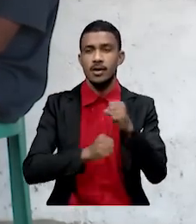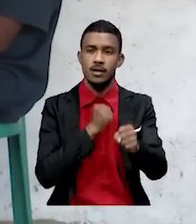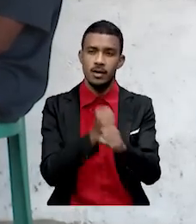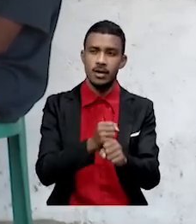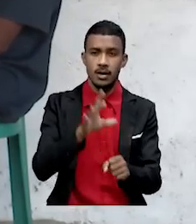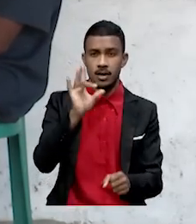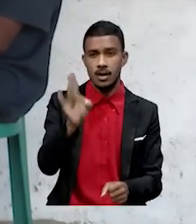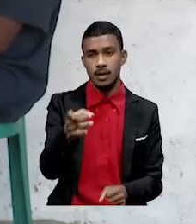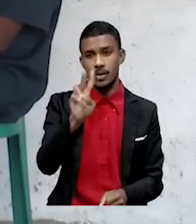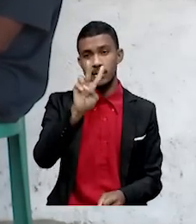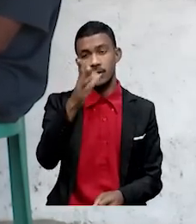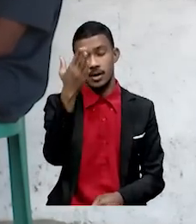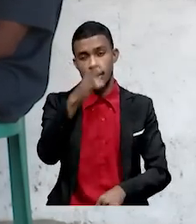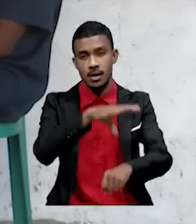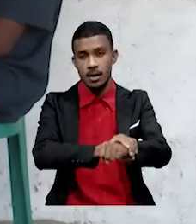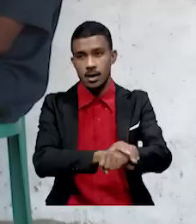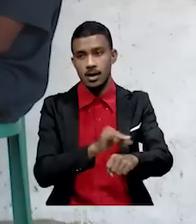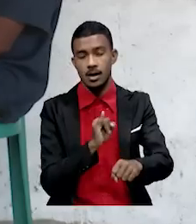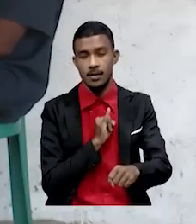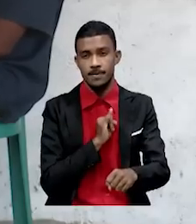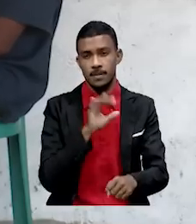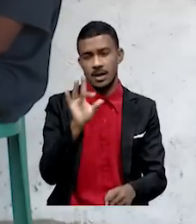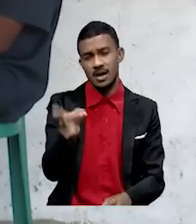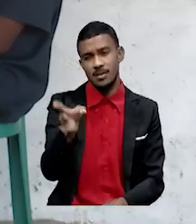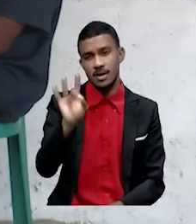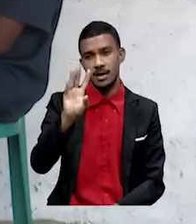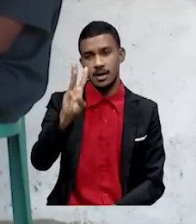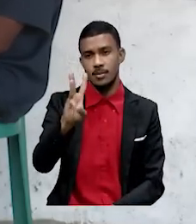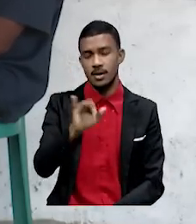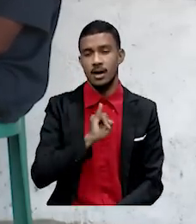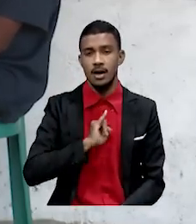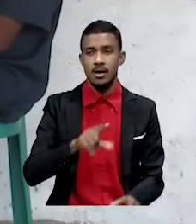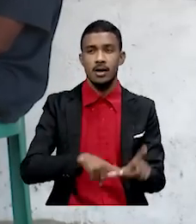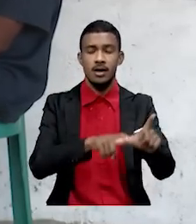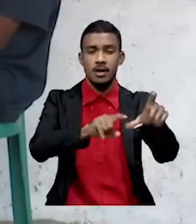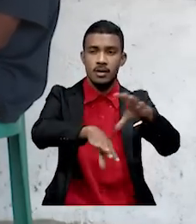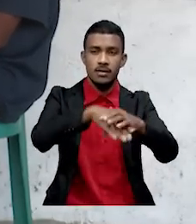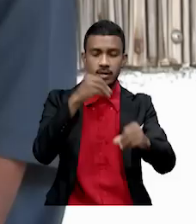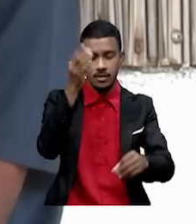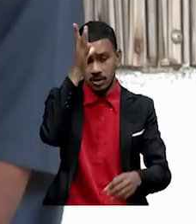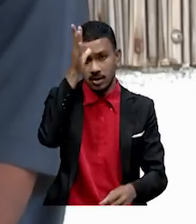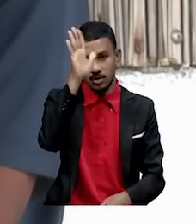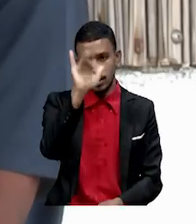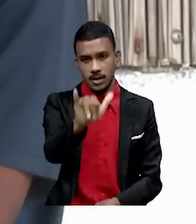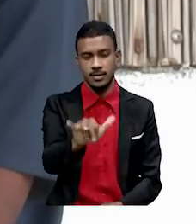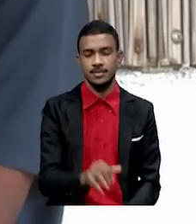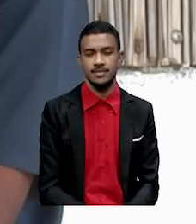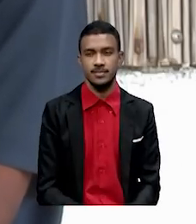delapan dua ne karau delapan dua karau delapan enam Aku be alef alena lekat sebela.